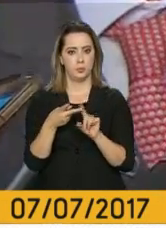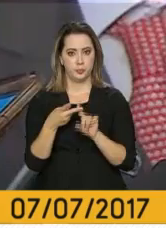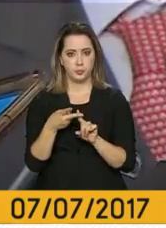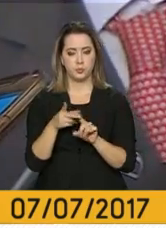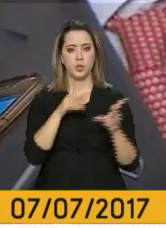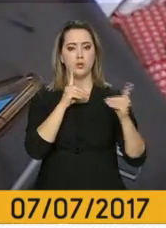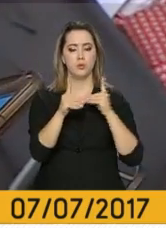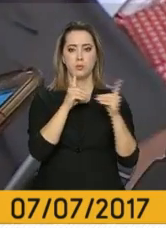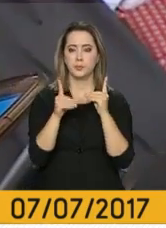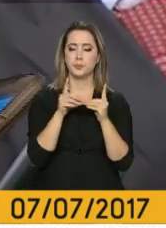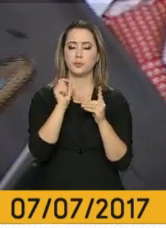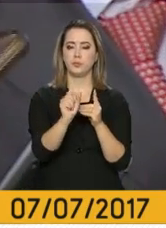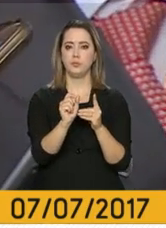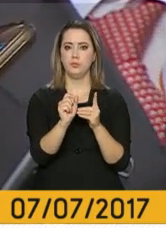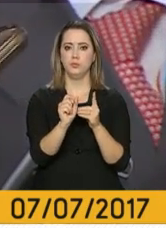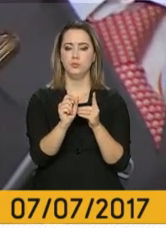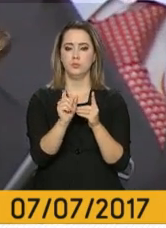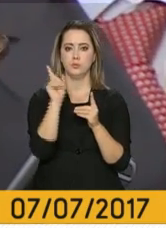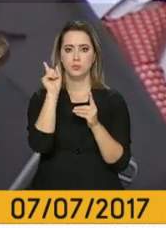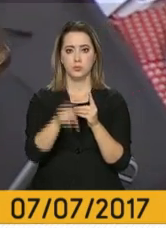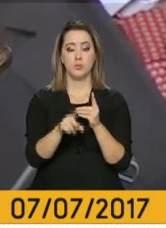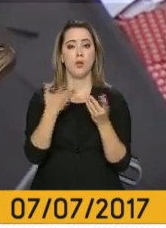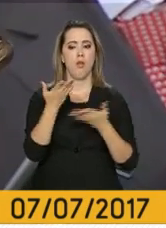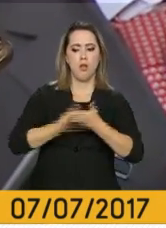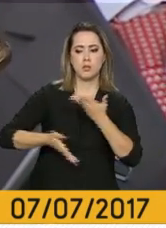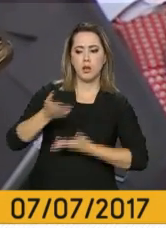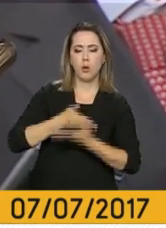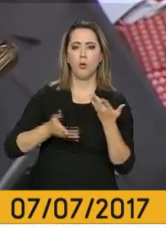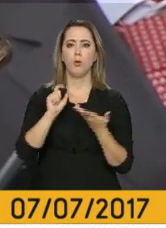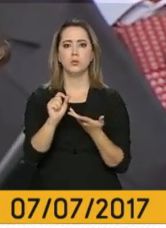delas discutindo os negócios